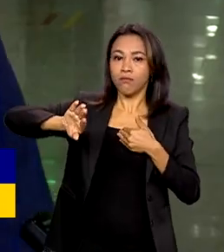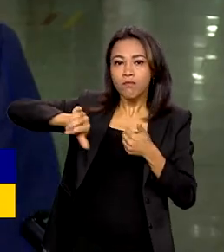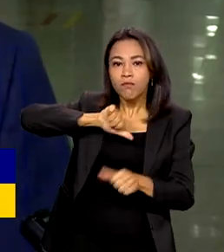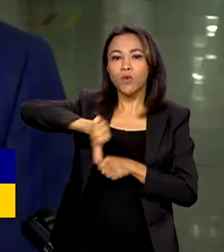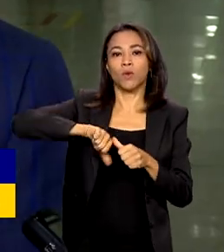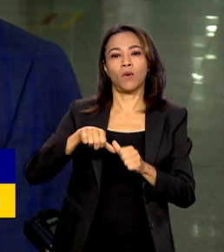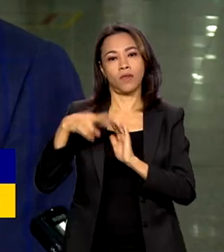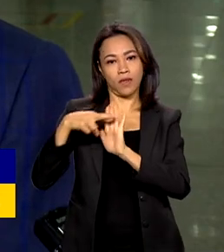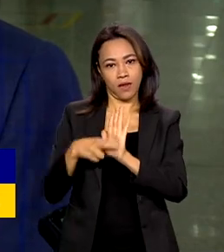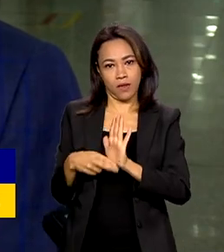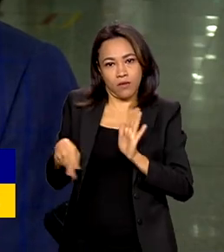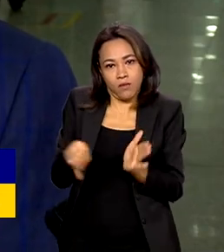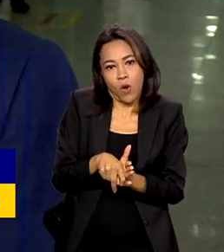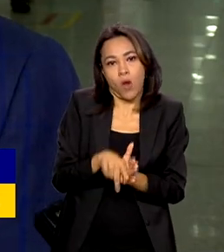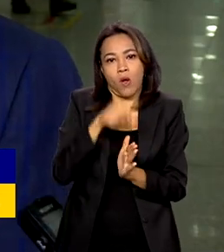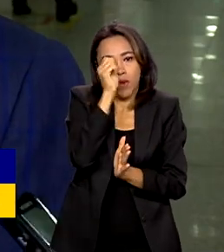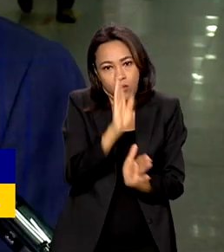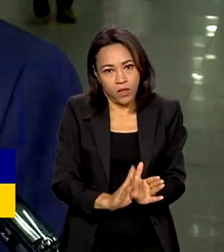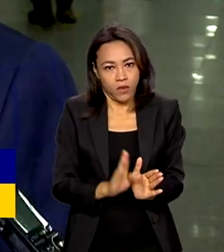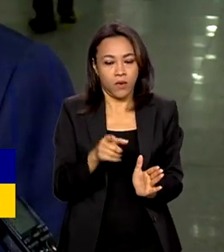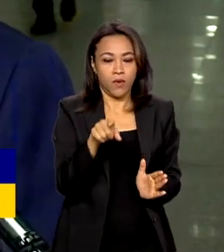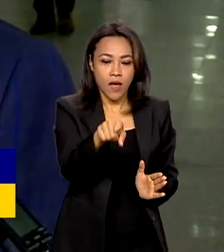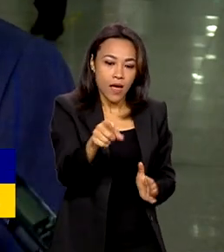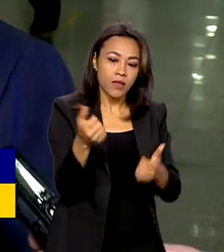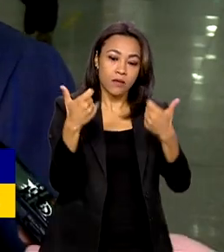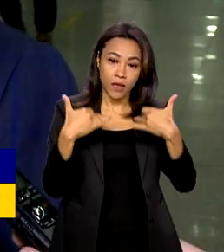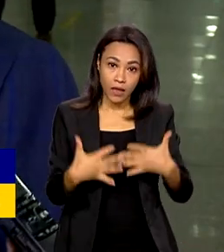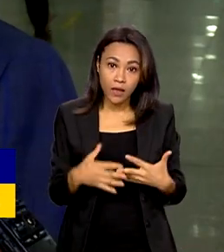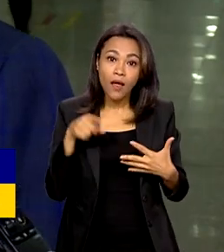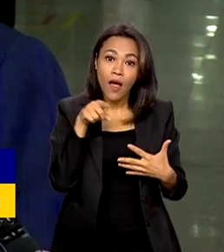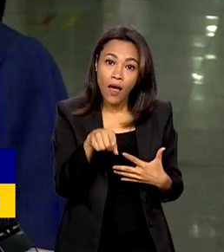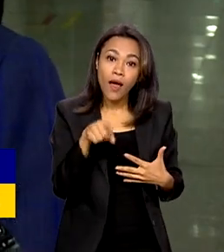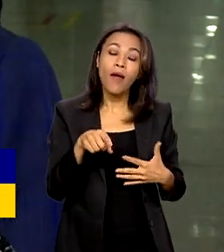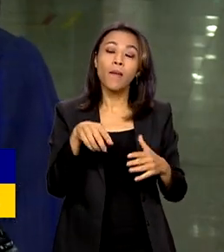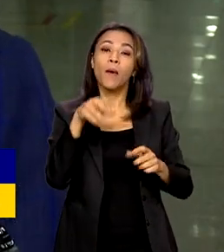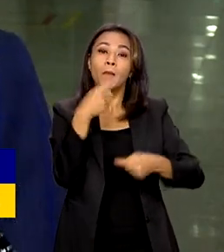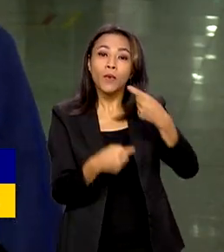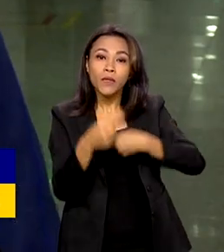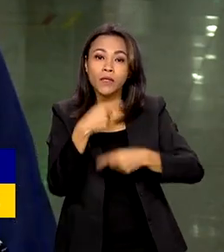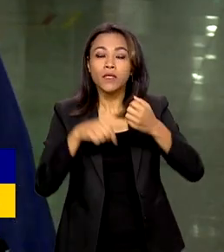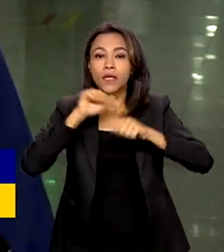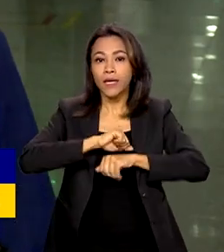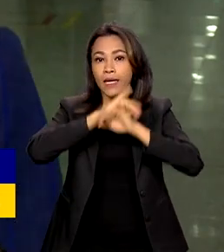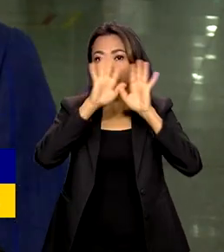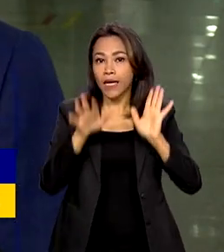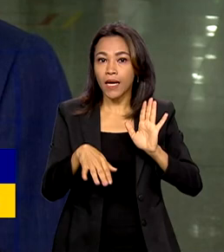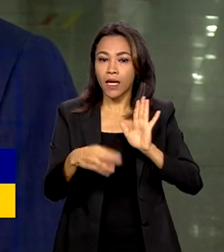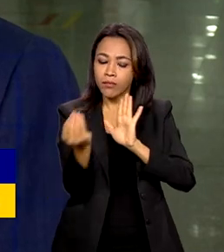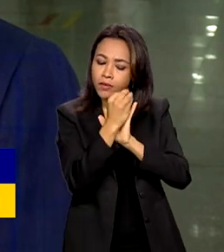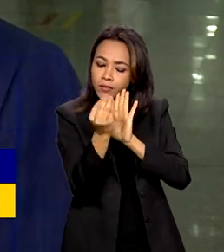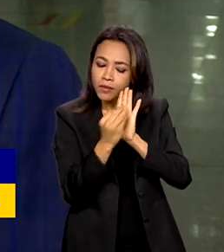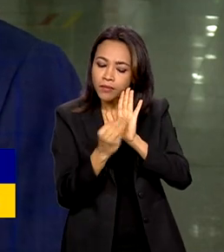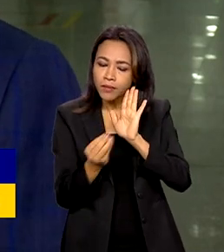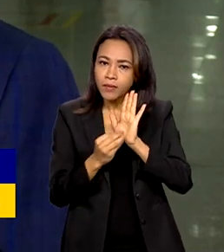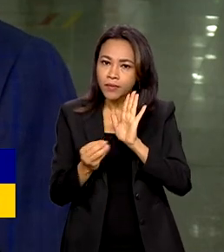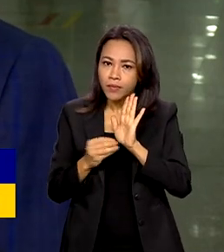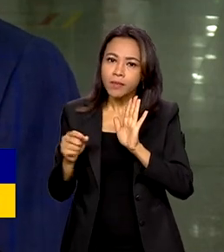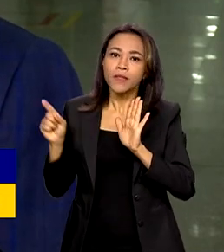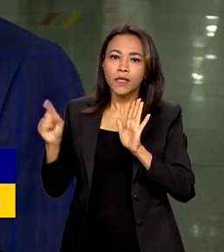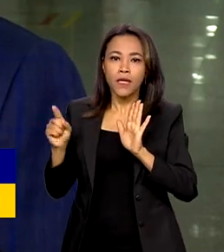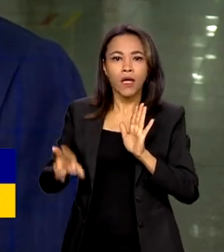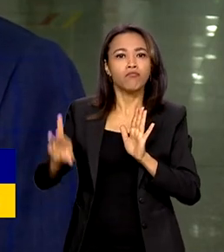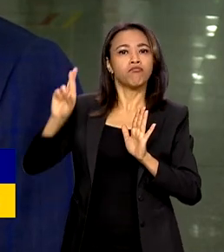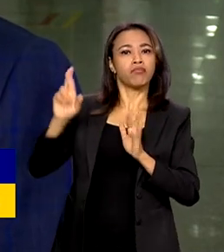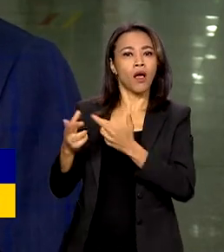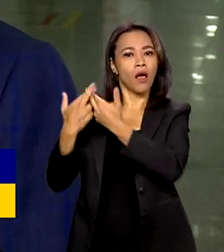isso são políticas públicas muito bem definidas pelo presidente Lula, lideradas por ele, e que vão servir à